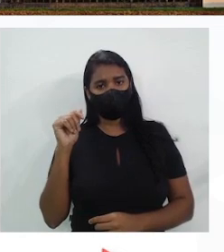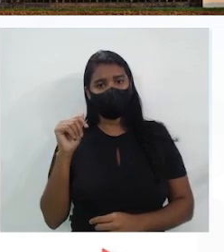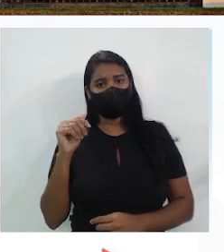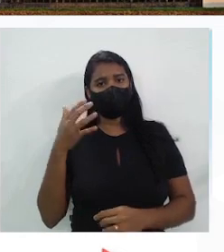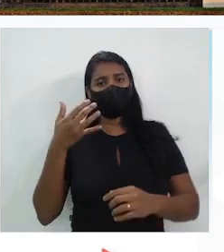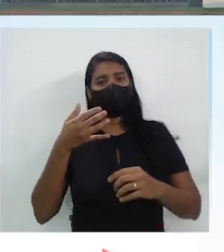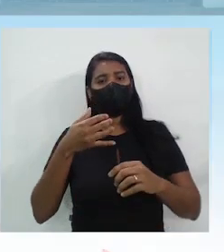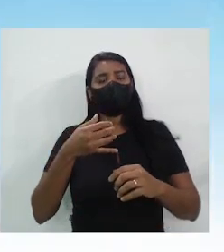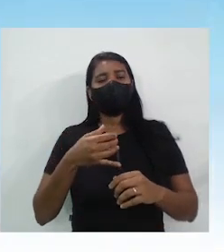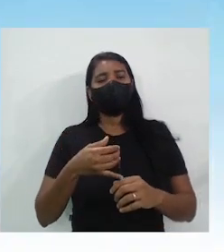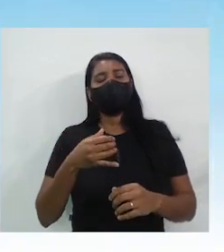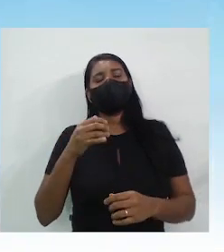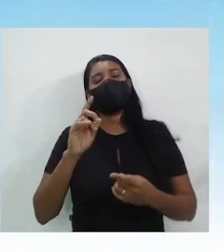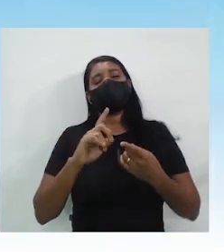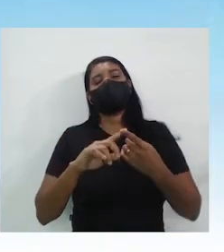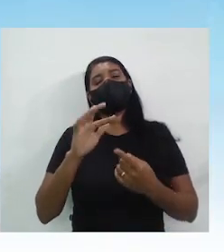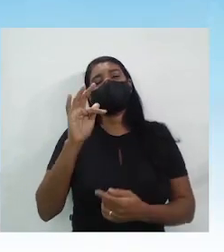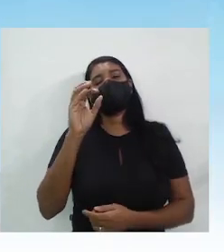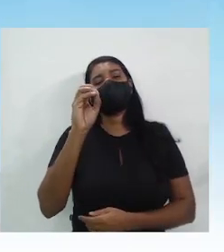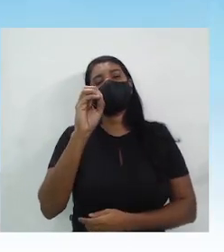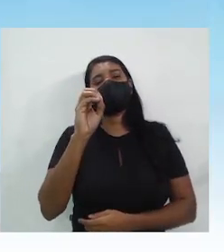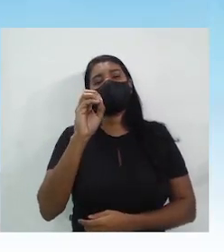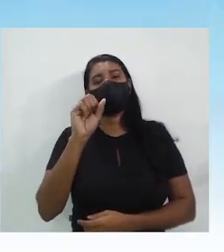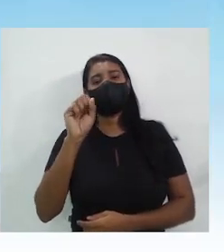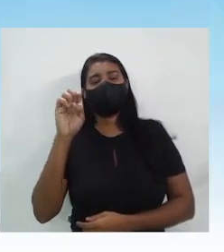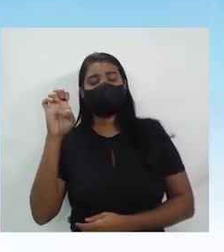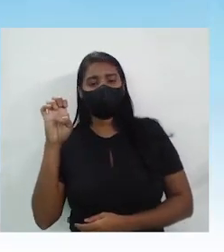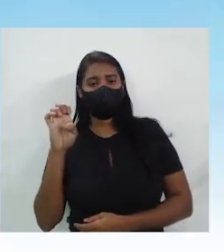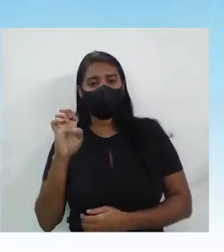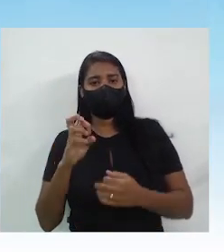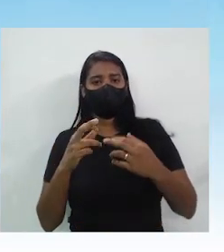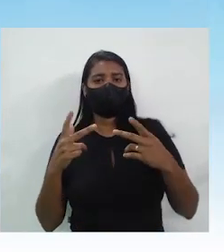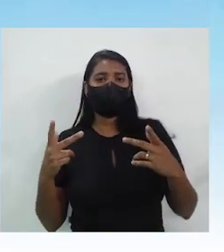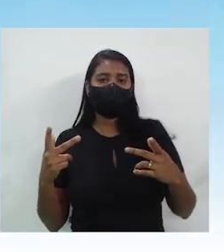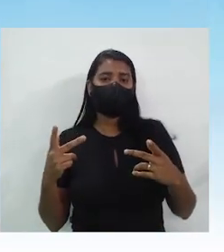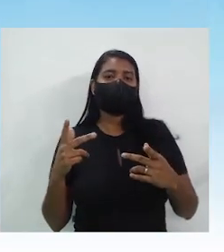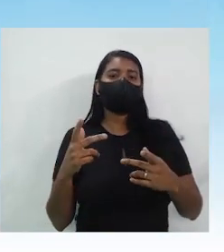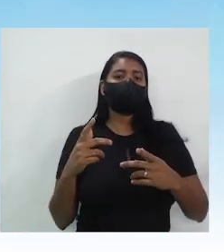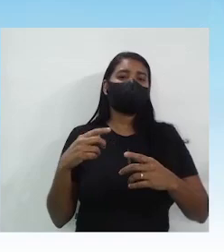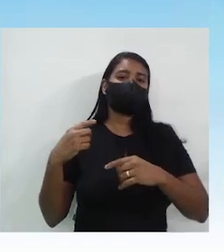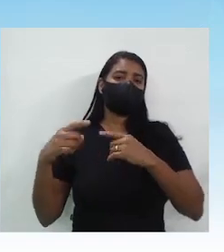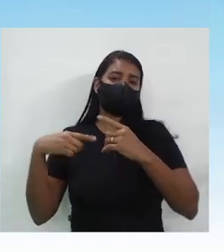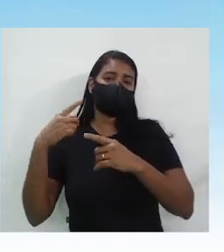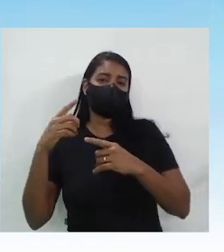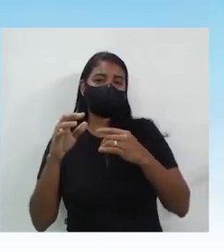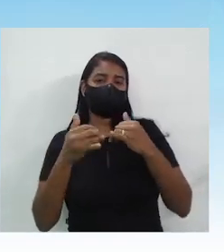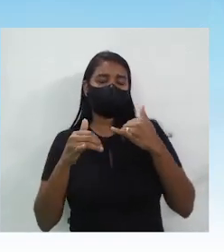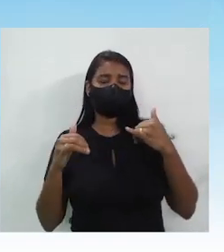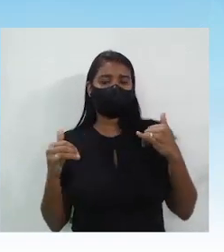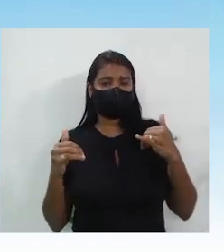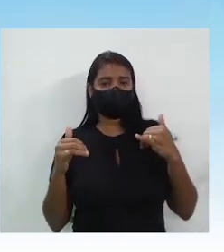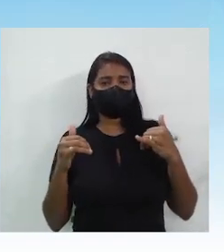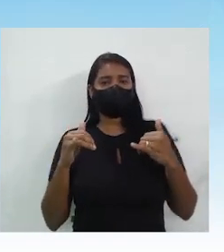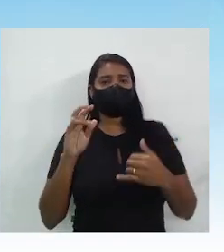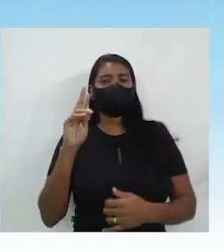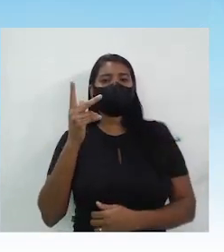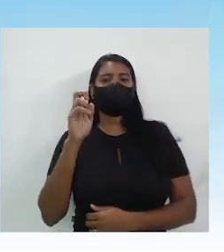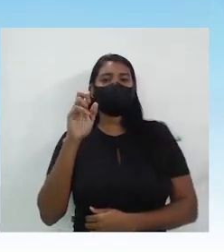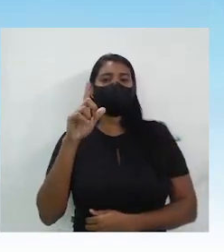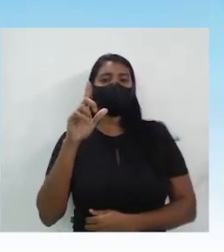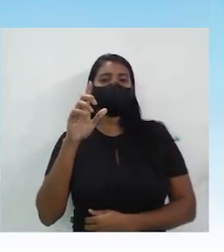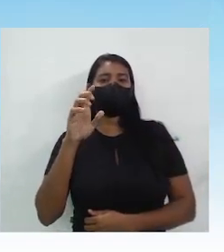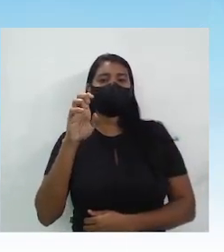dos combustíveis fósseis. Com vários tipos ali de geração de energia, a termoelétrica